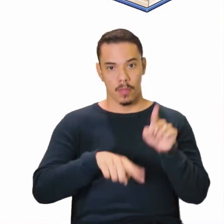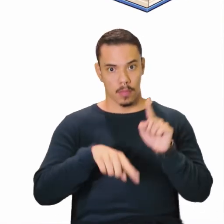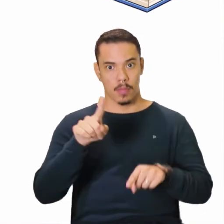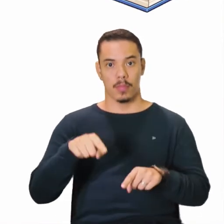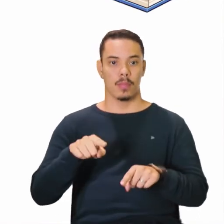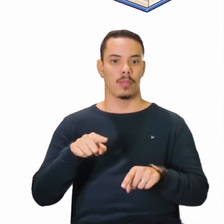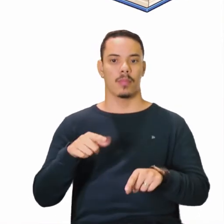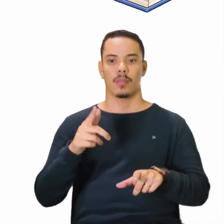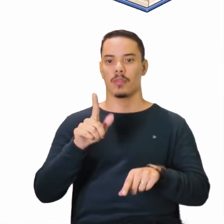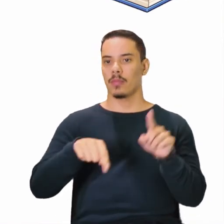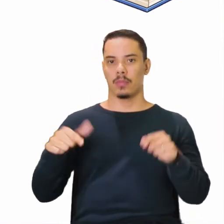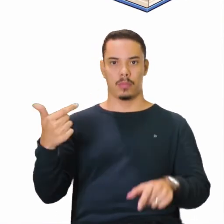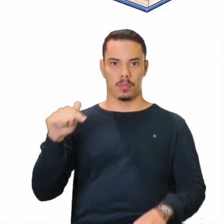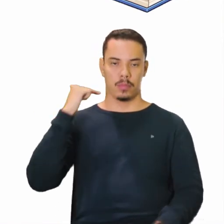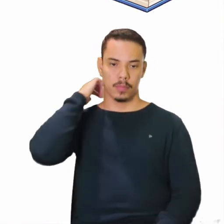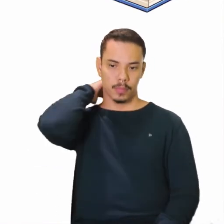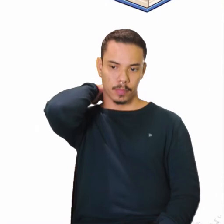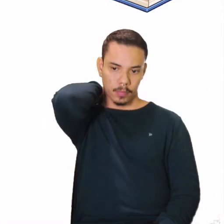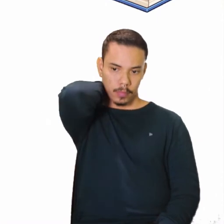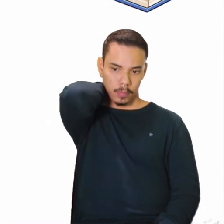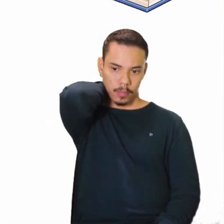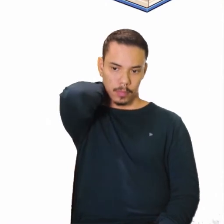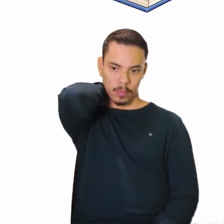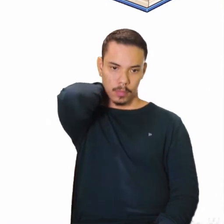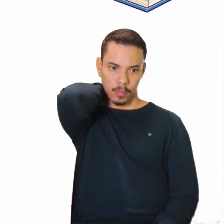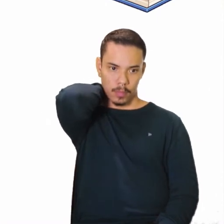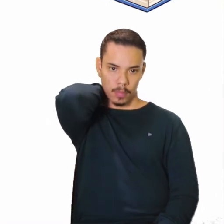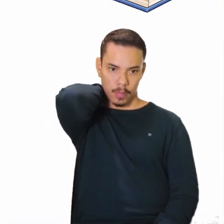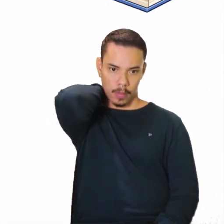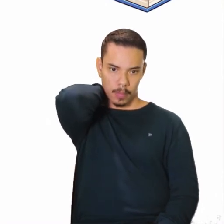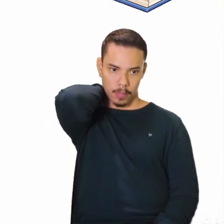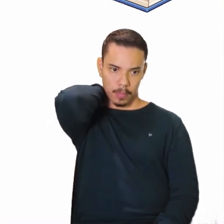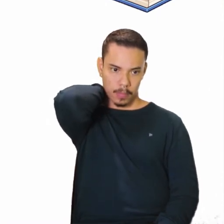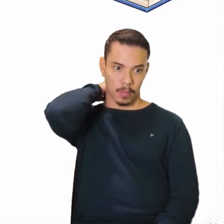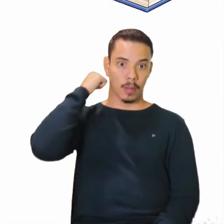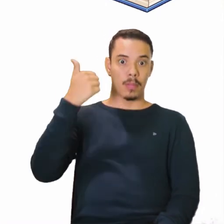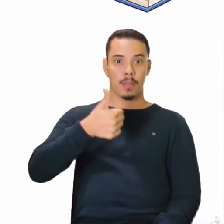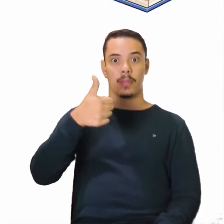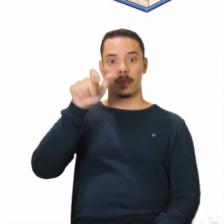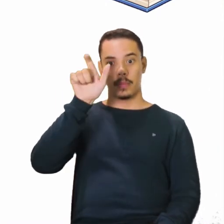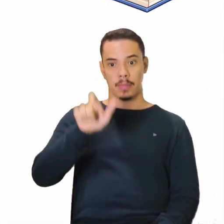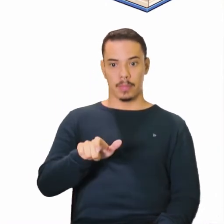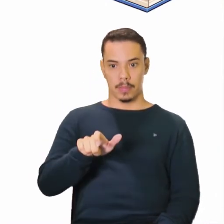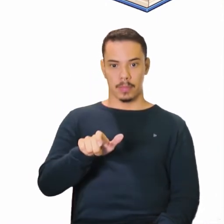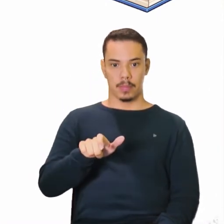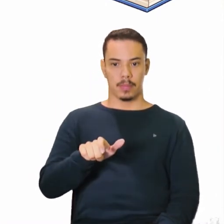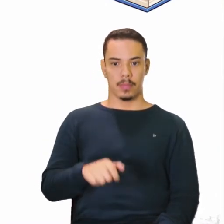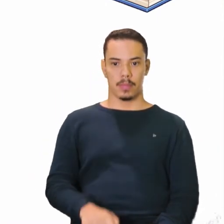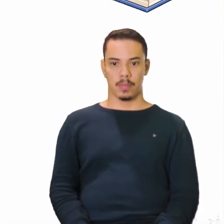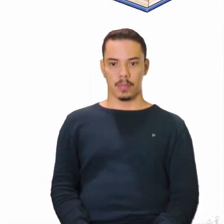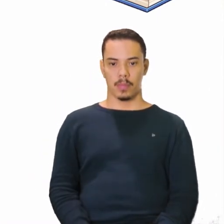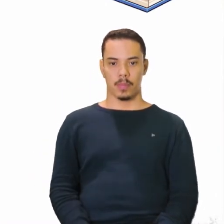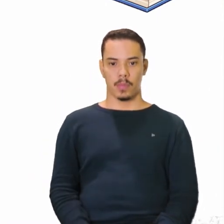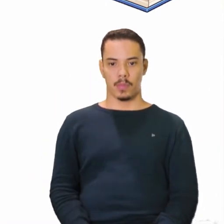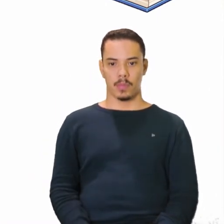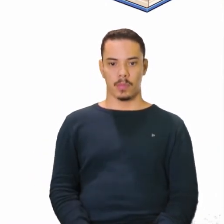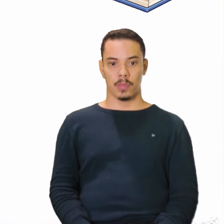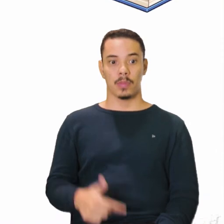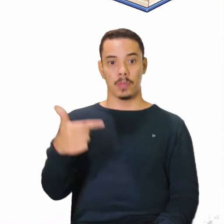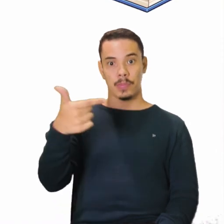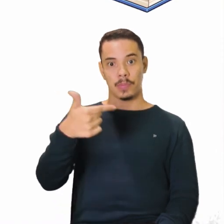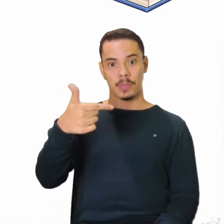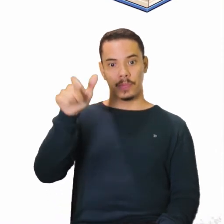Na primeira pessoa, os pronomes demonstrativos são este e esta, invariável isto. Na